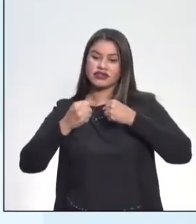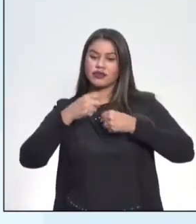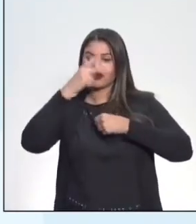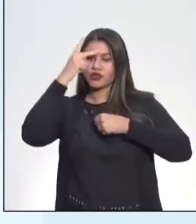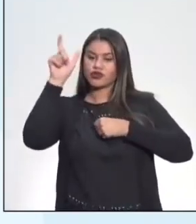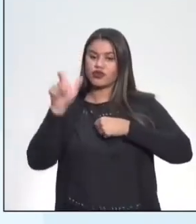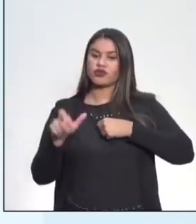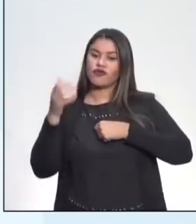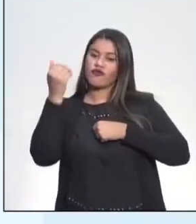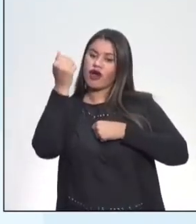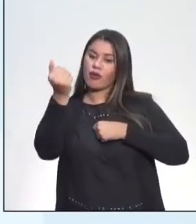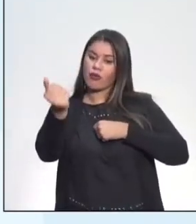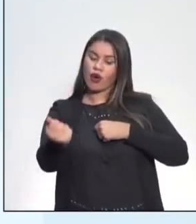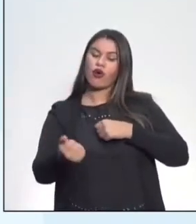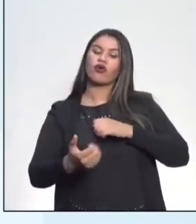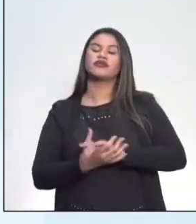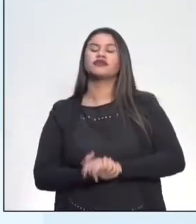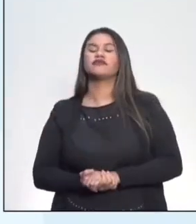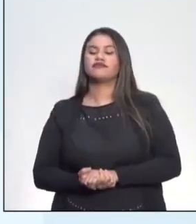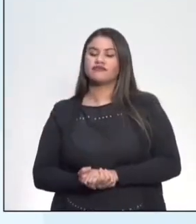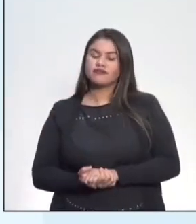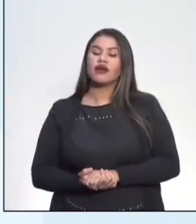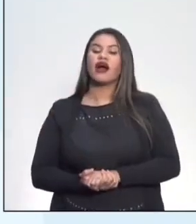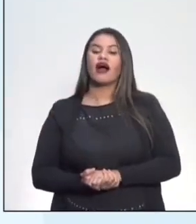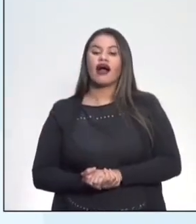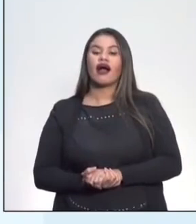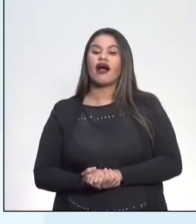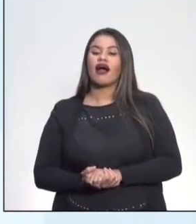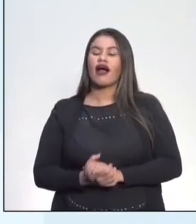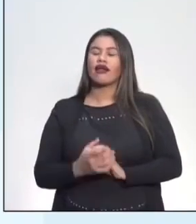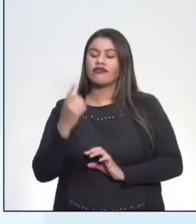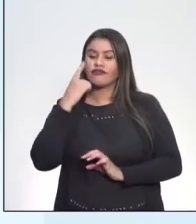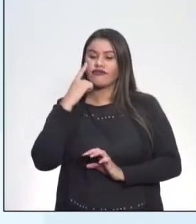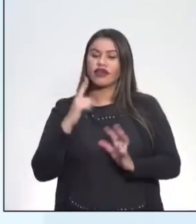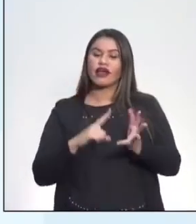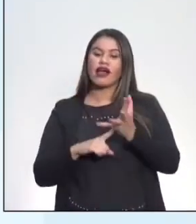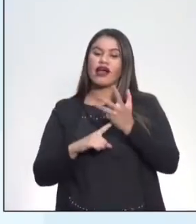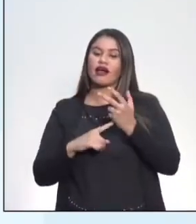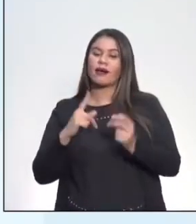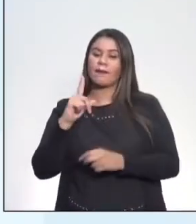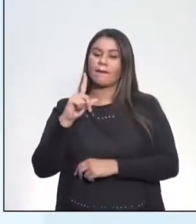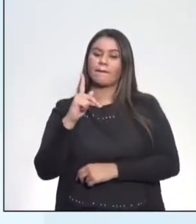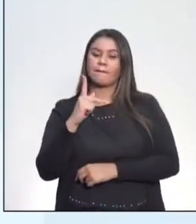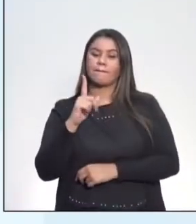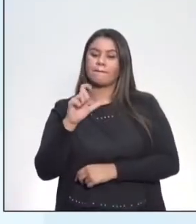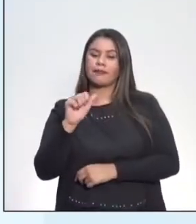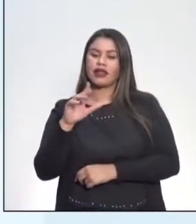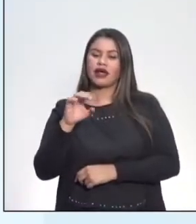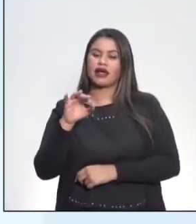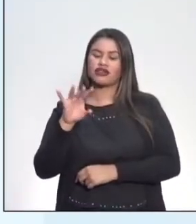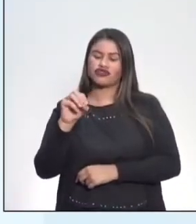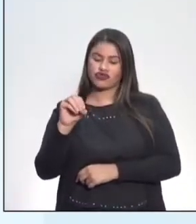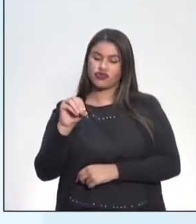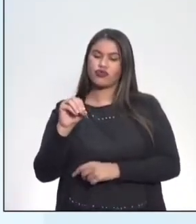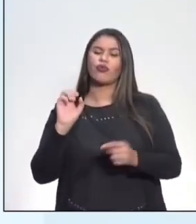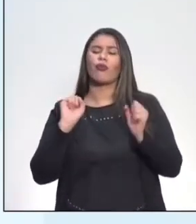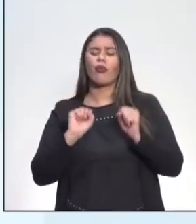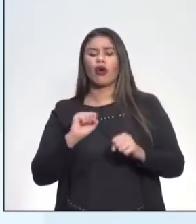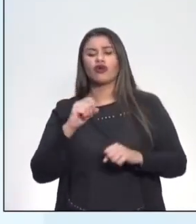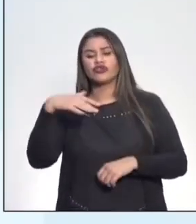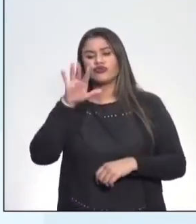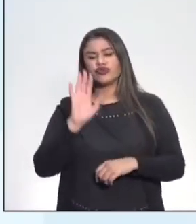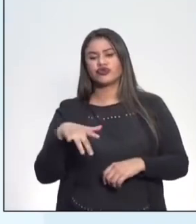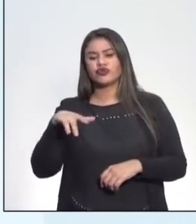Conhecido, enfim. Vocês vão entrar lá, vão olhar um artista plástico. Seja um pintor, seja um escultor, seja um grafiteiro, enfim. Procurem